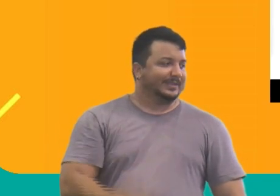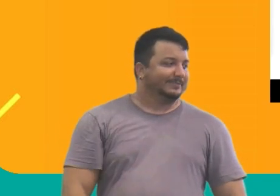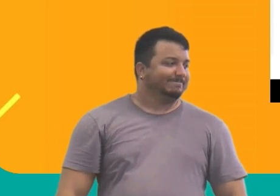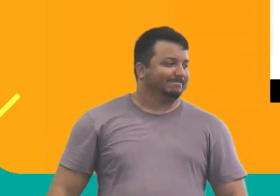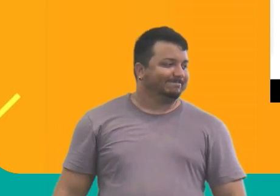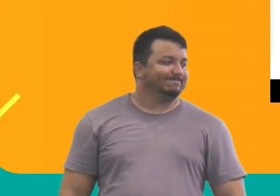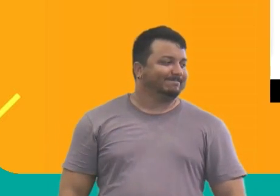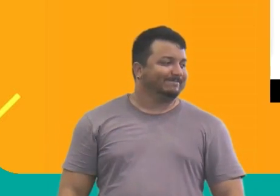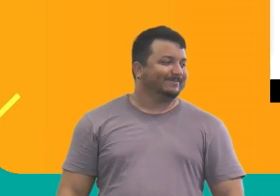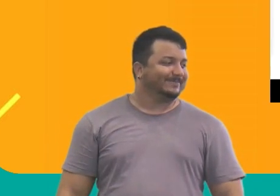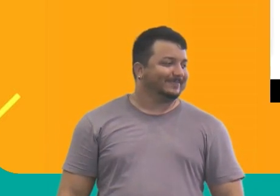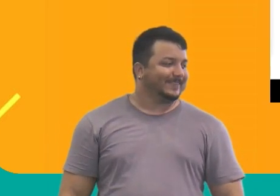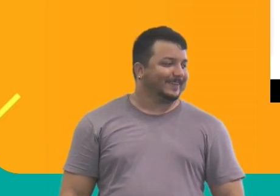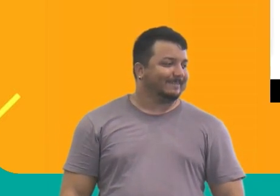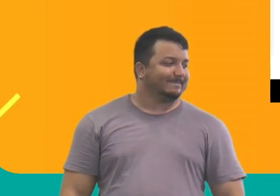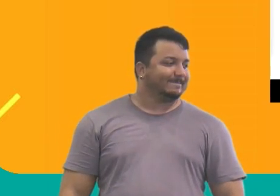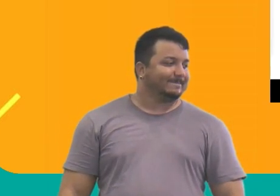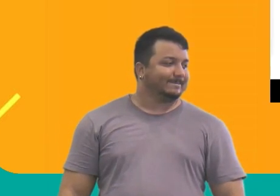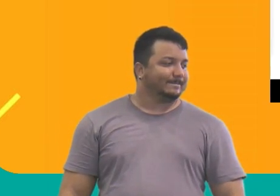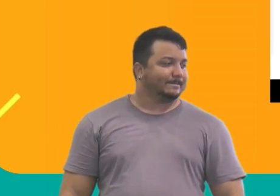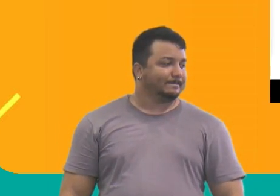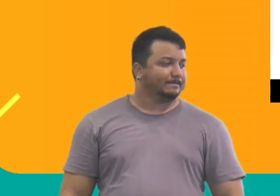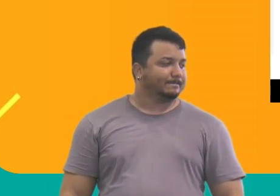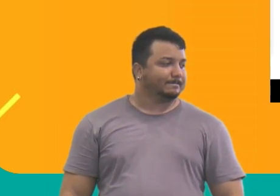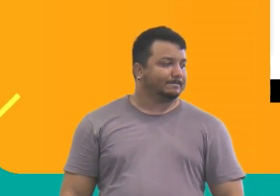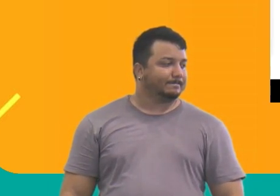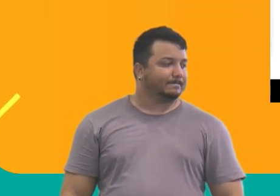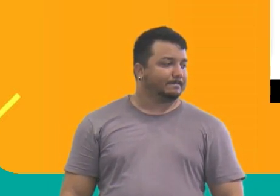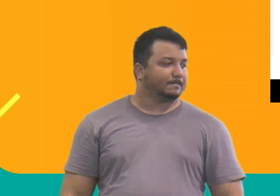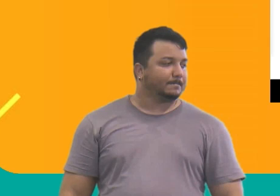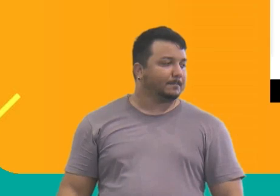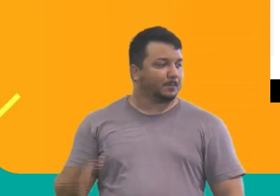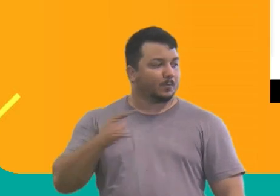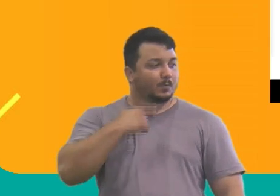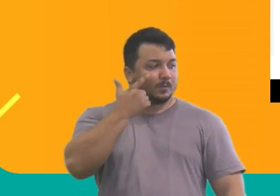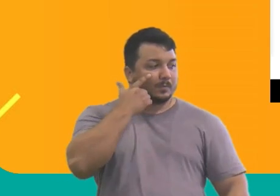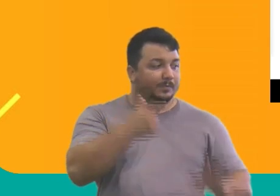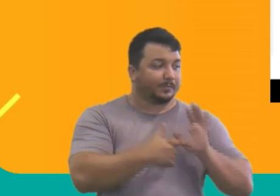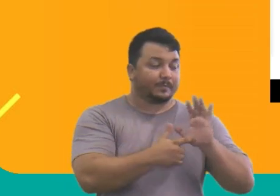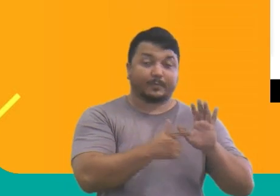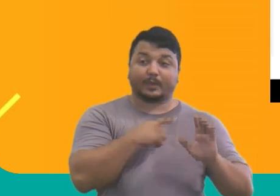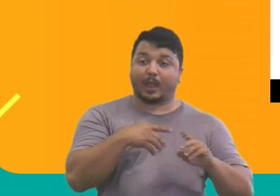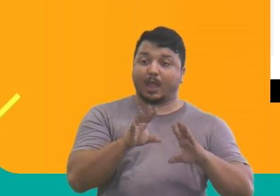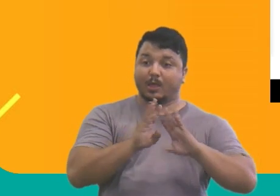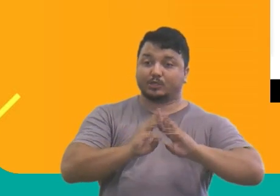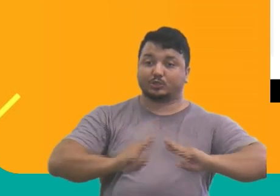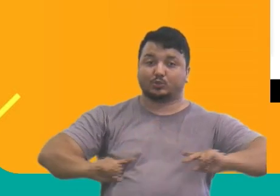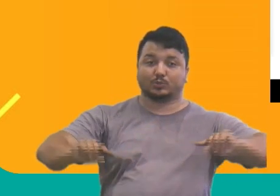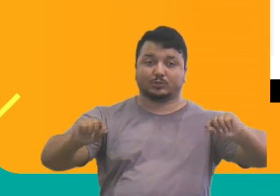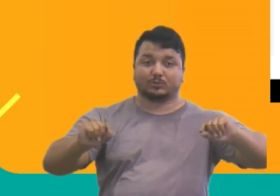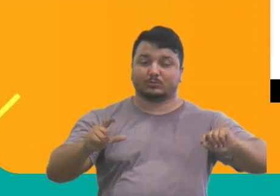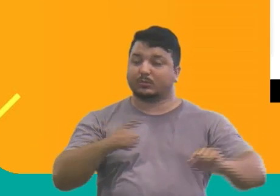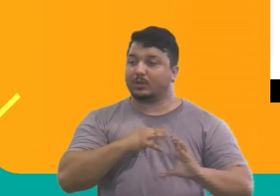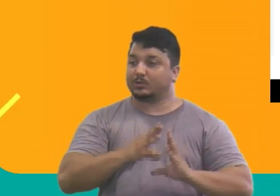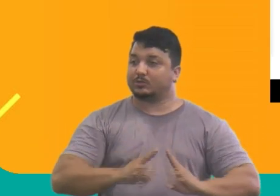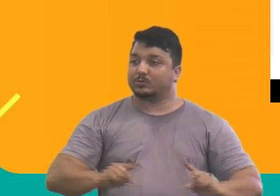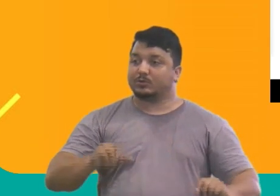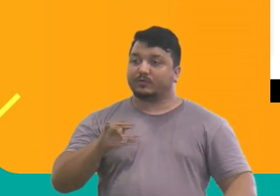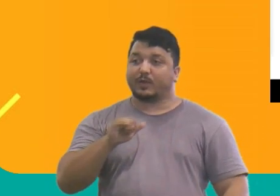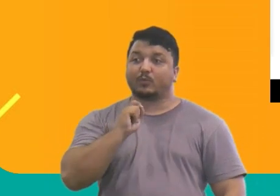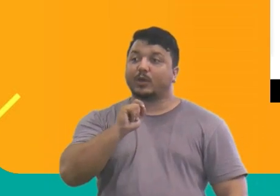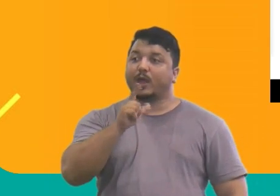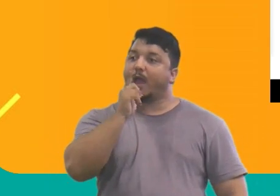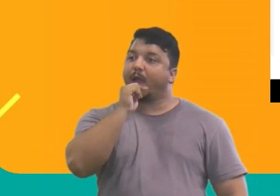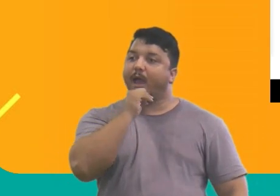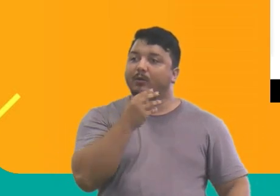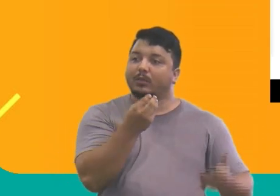que, que eu tenho? Só mais um, mais um, mais um. Brincadinho. É uma diluição. Se eu vou diluir, eu vou botar água.